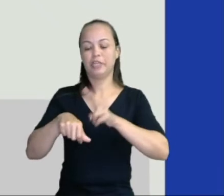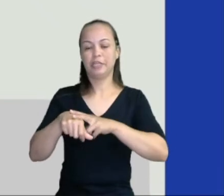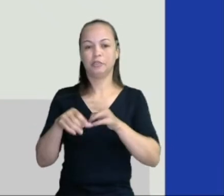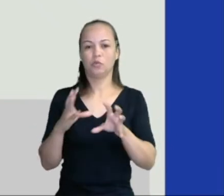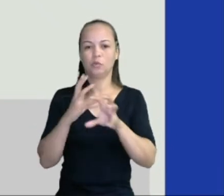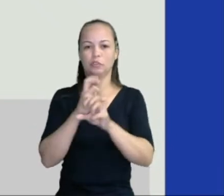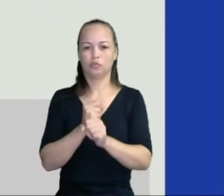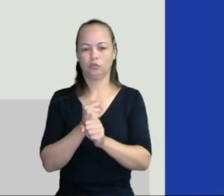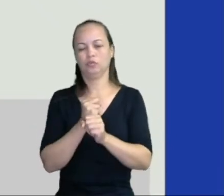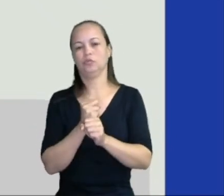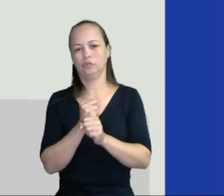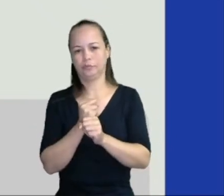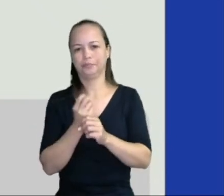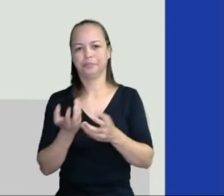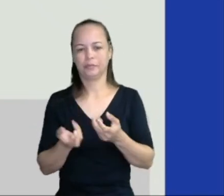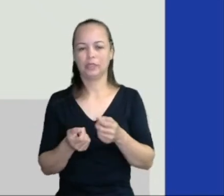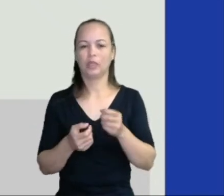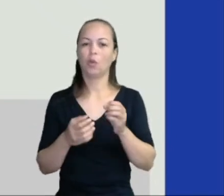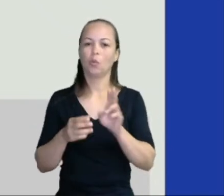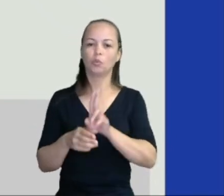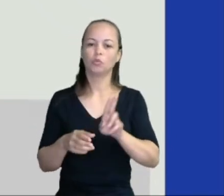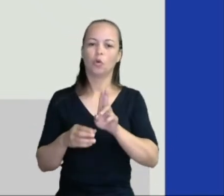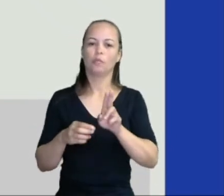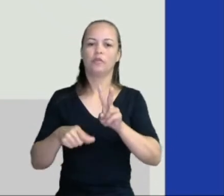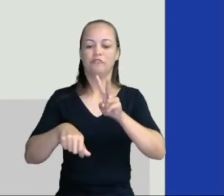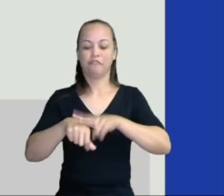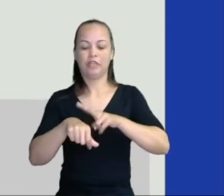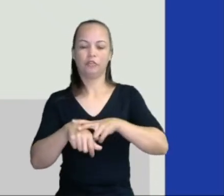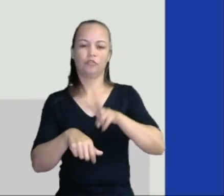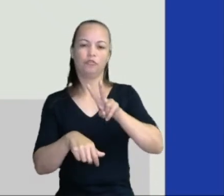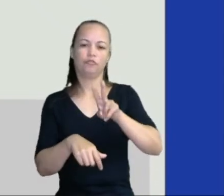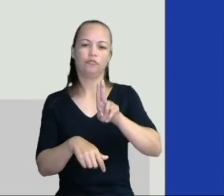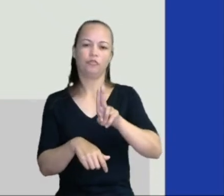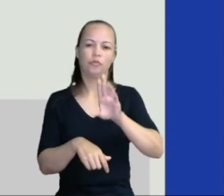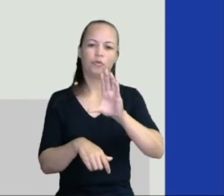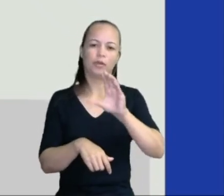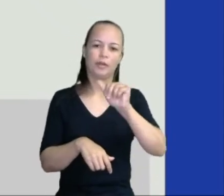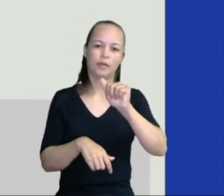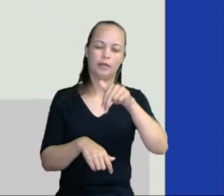vidros vulcânicos, que também podem dar origem a diversos